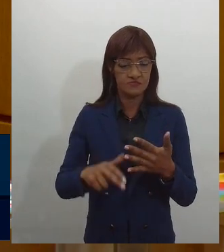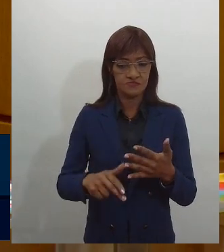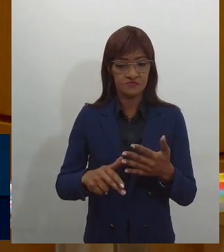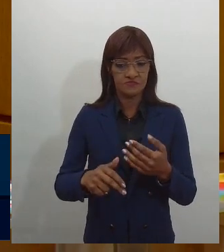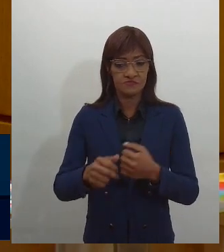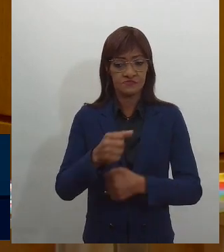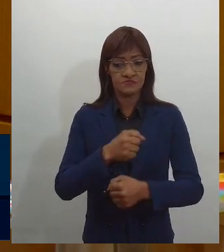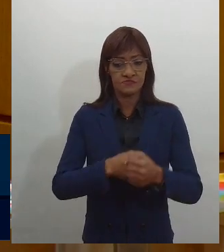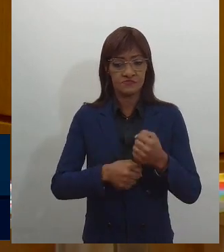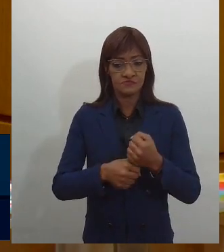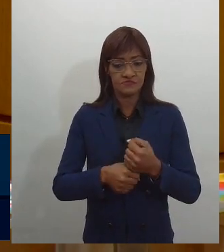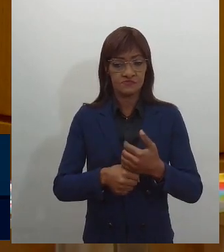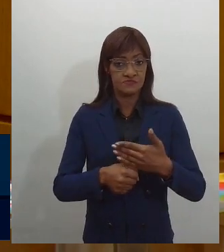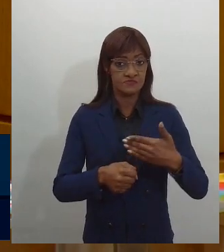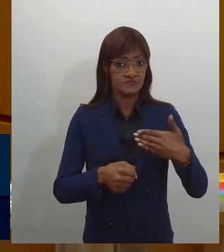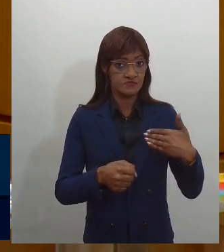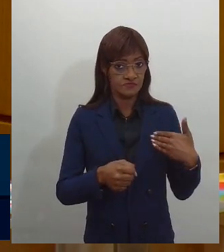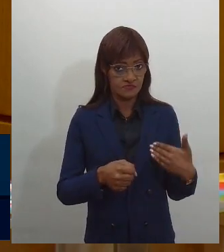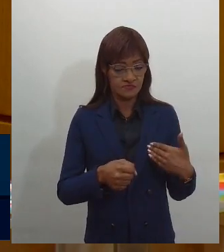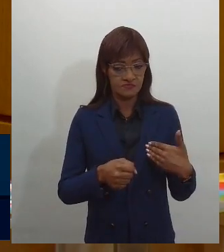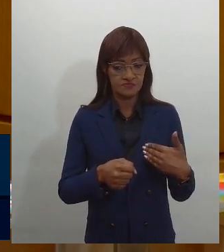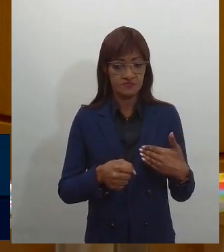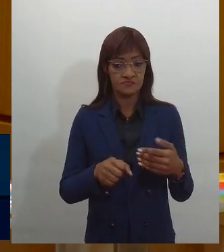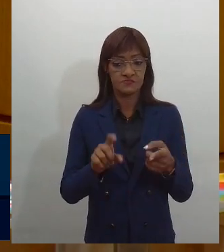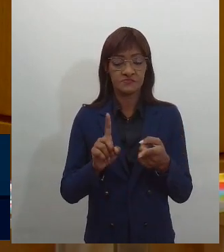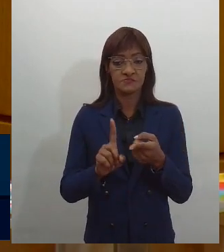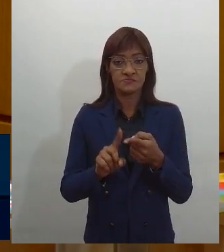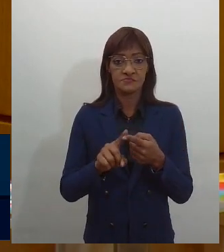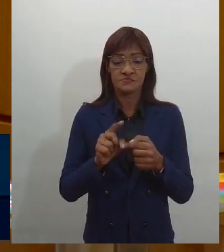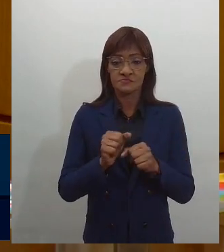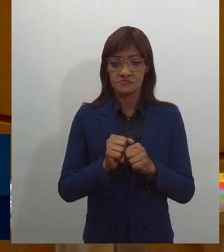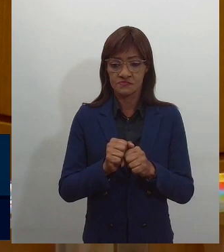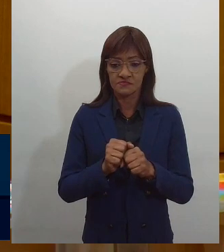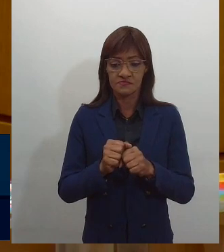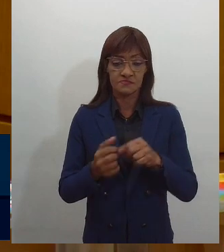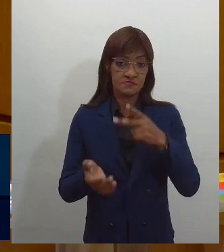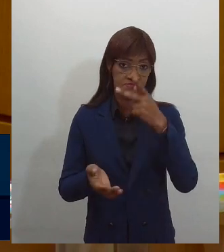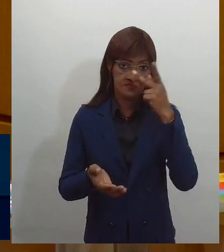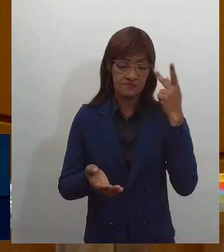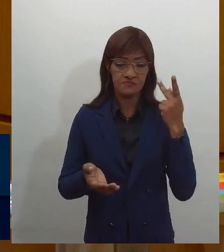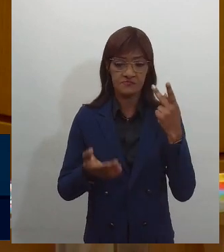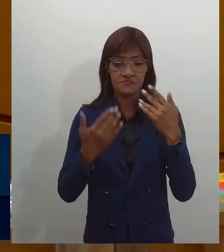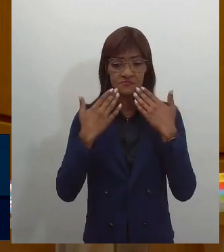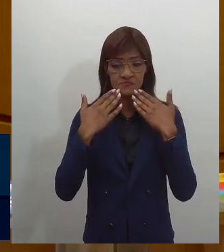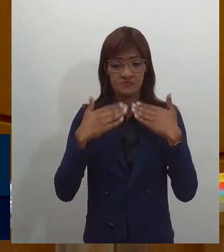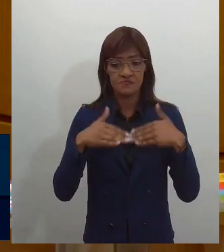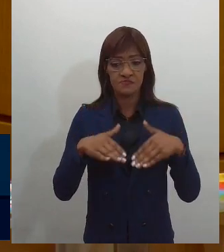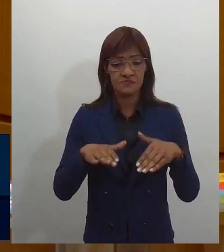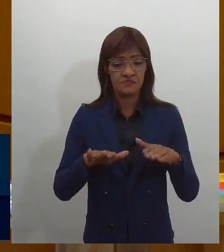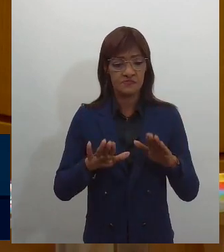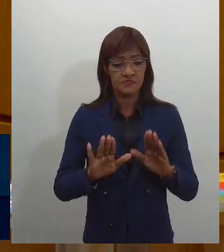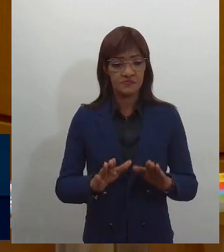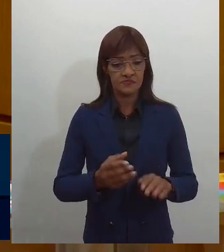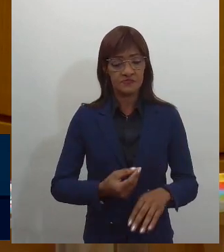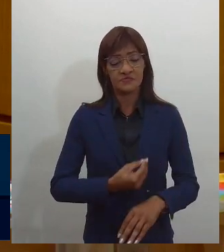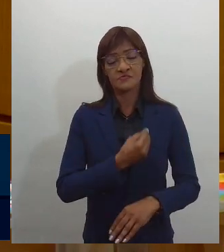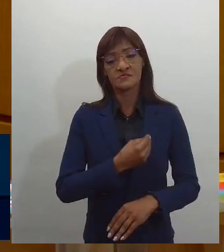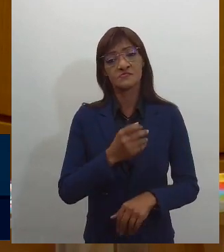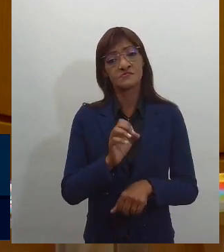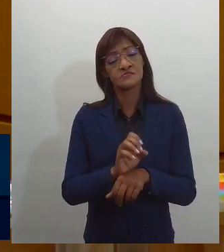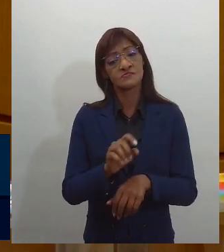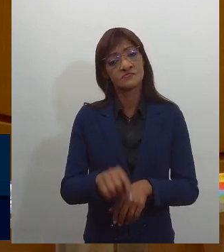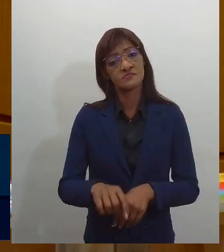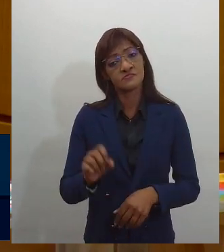2023, beneficiando pessoa natural ou residente no estado de Sergipe. E o edital